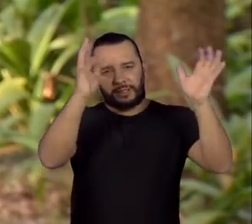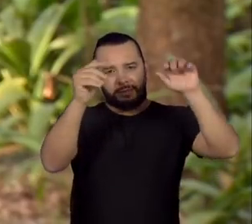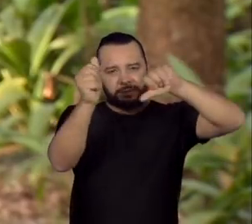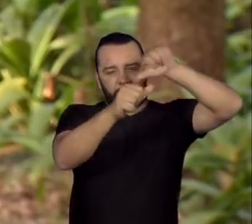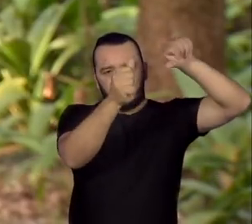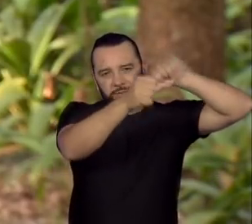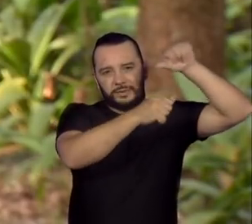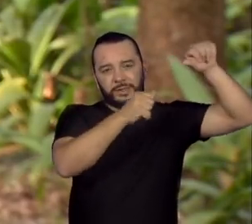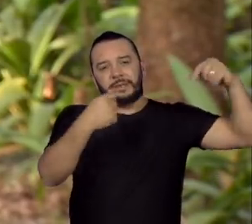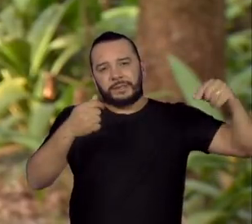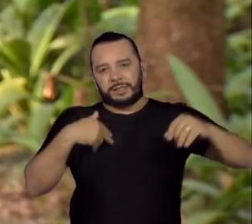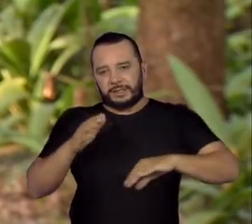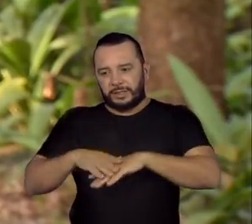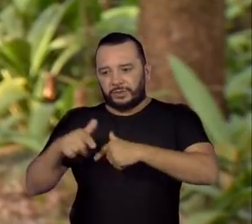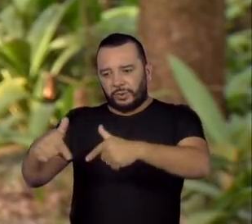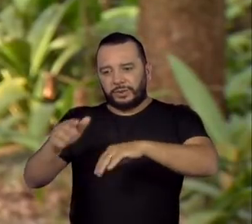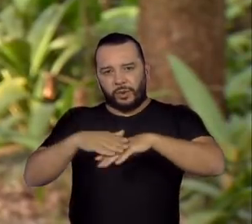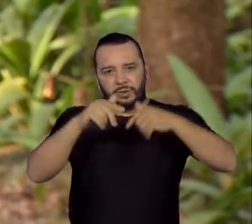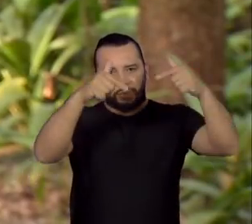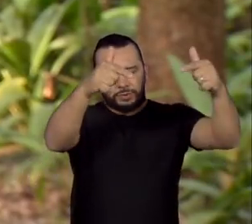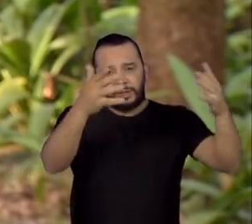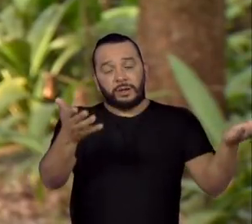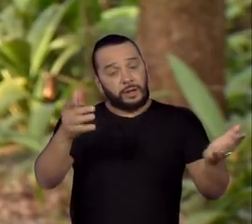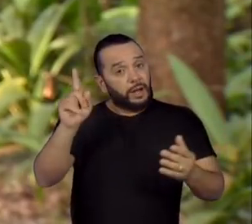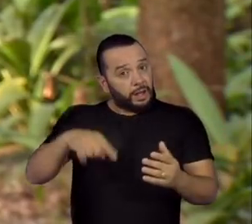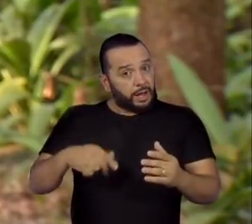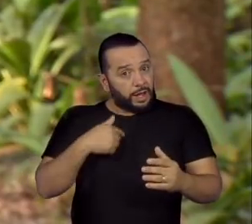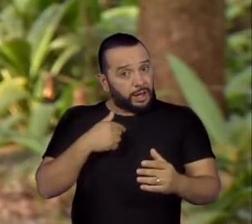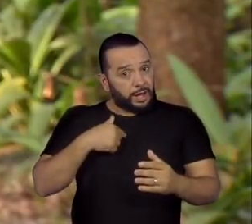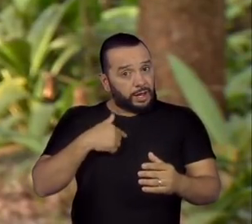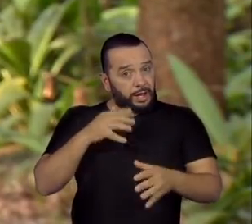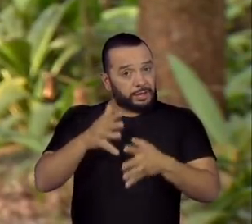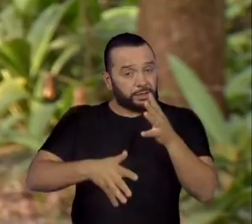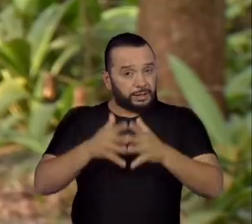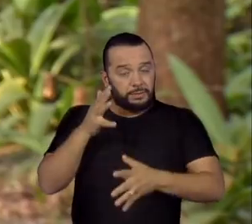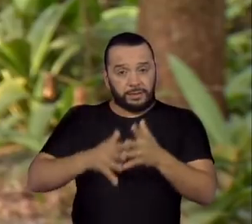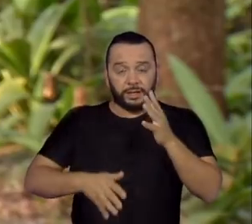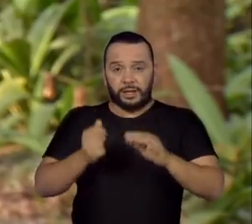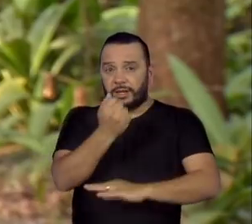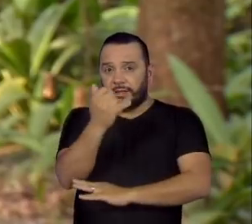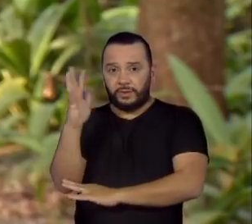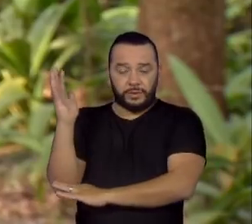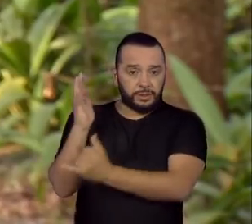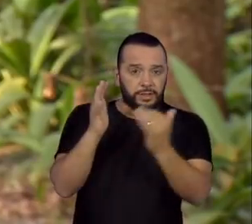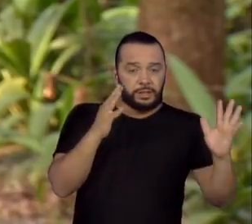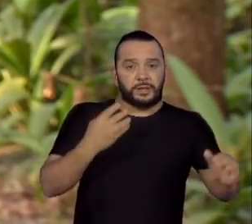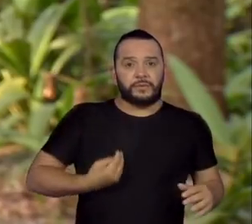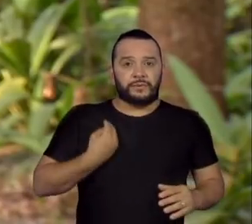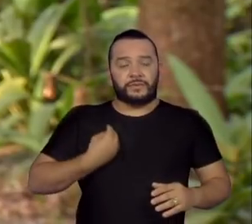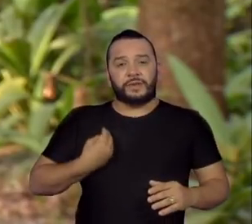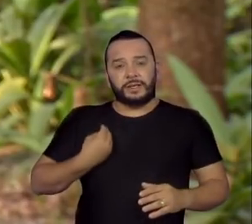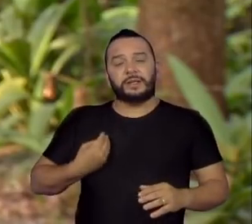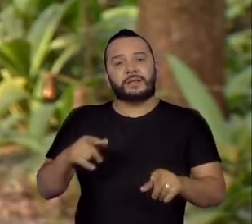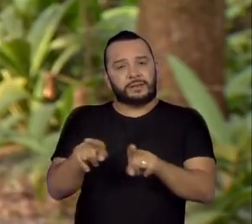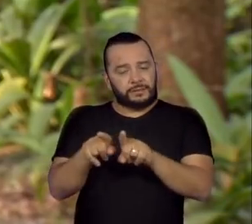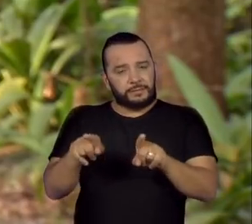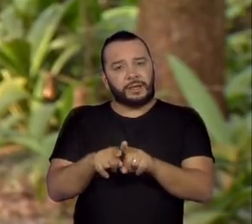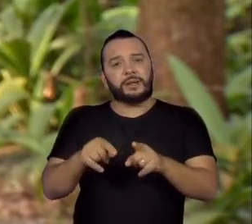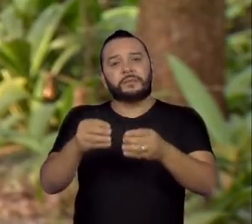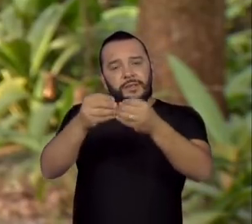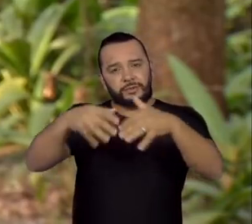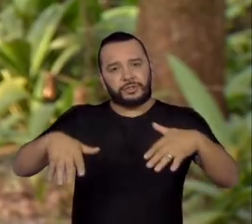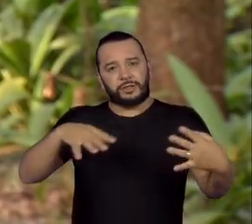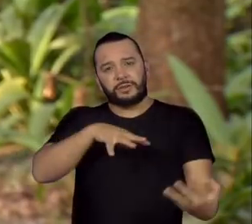fenômenos que ameaçam a natureza, a vida e o bem-estar da população mundial. É o que alerta relatório científico